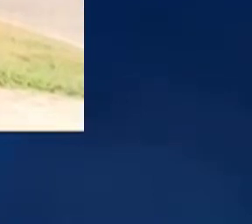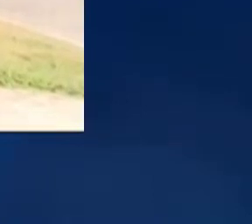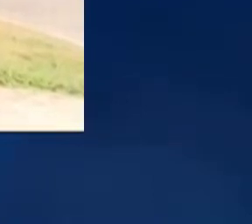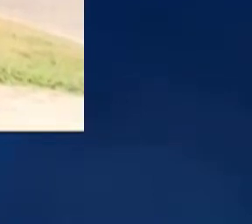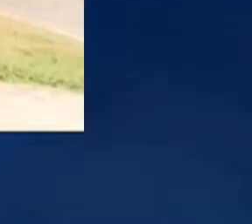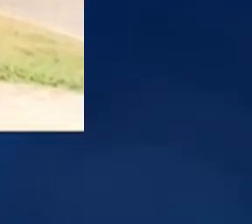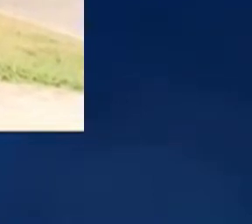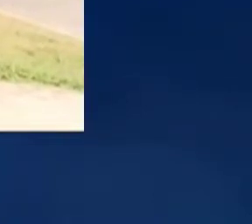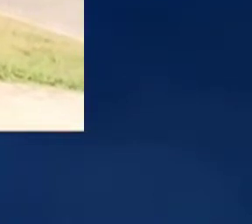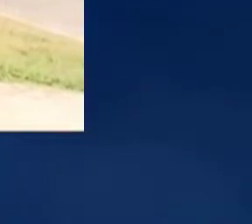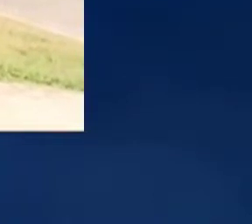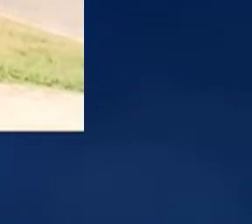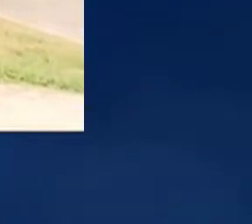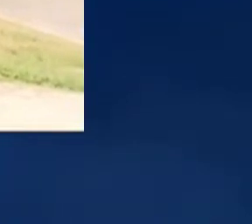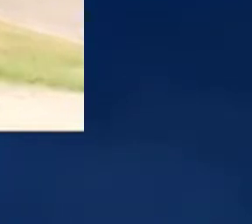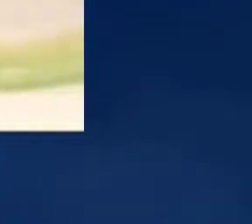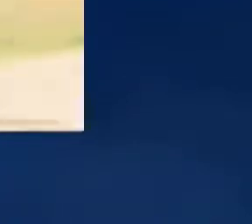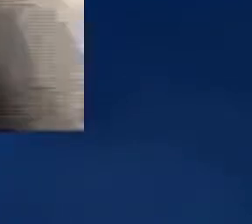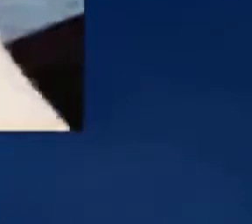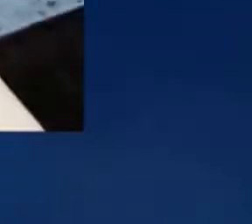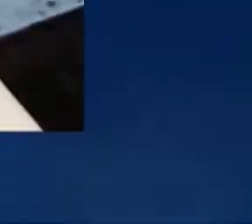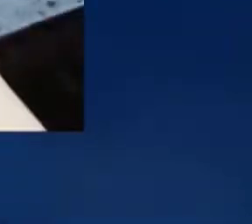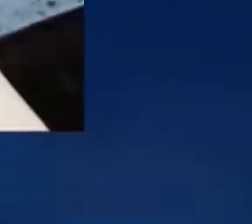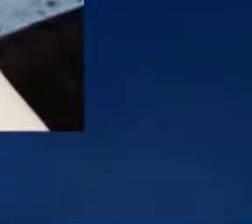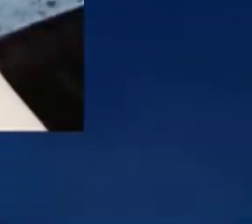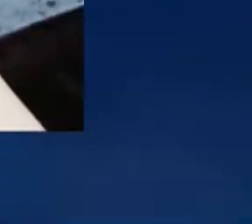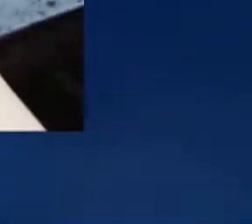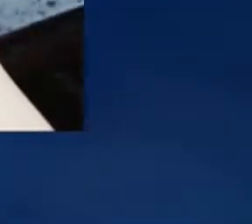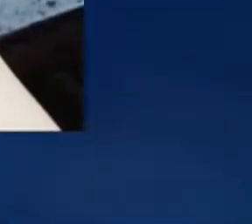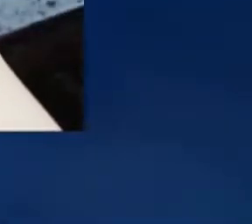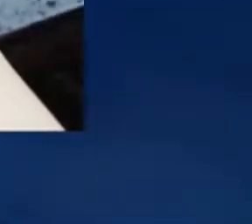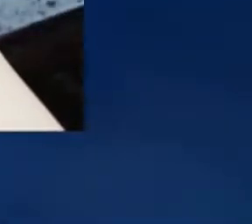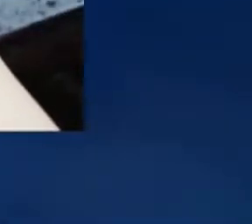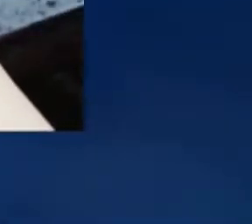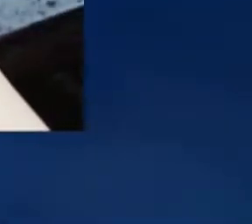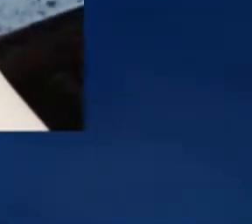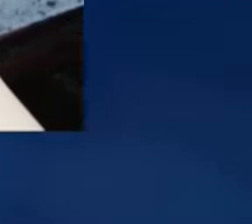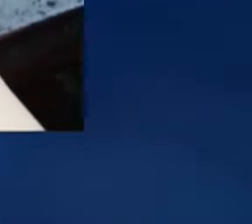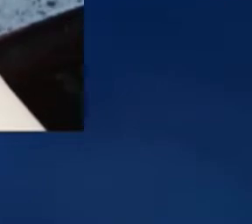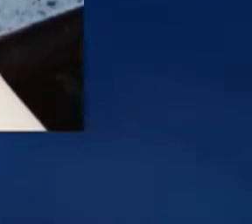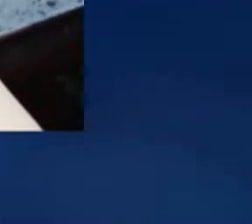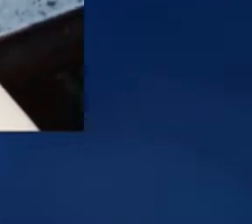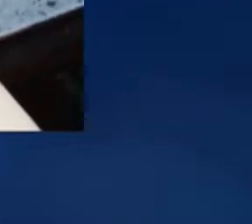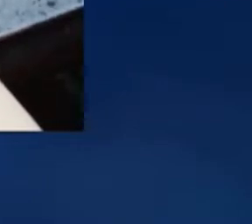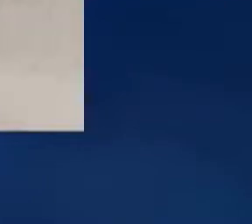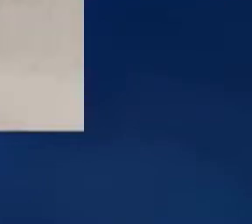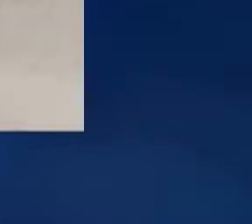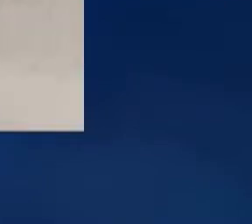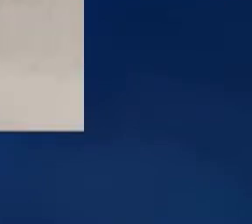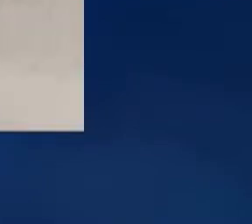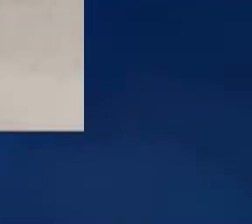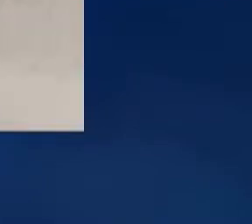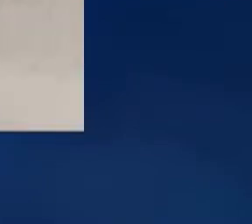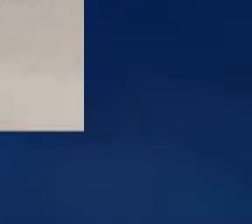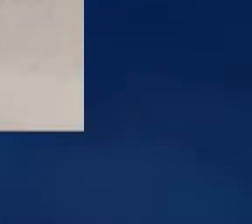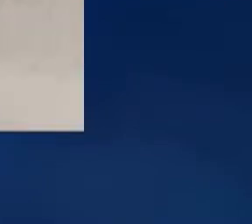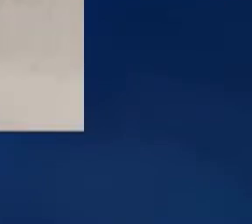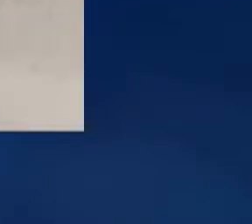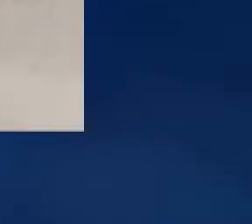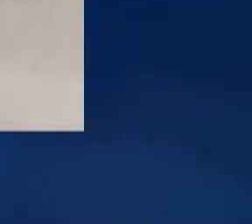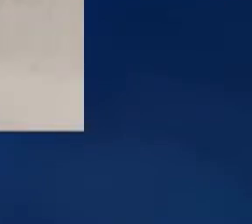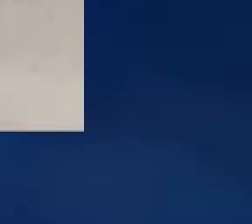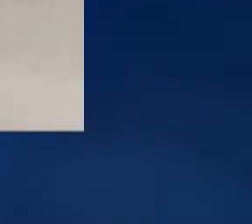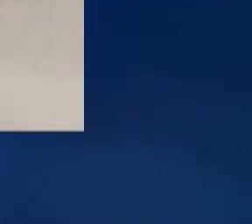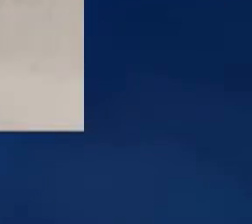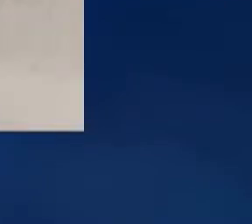de São Paulo, Campus Campinas. O quadro Na Ponta do Lápis vai te ajudar a organizar as finanças e até